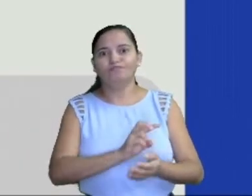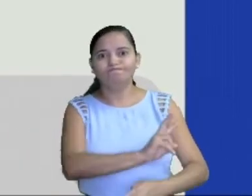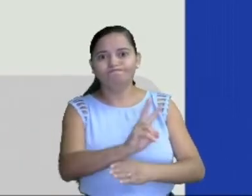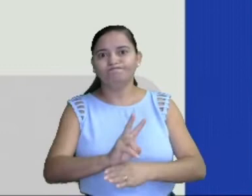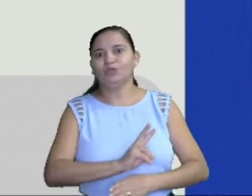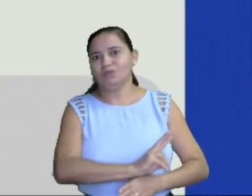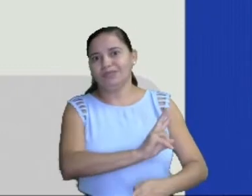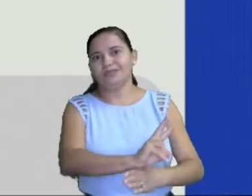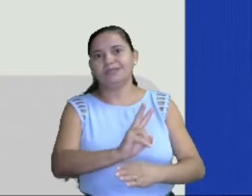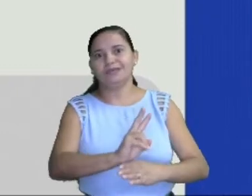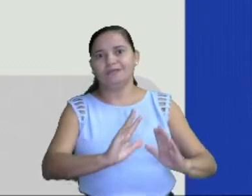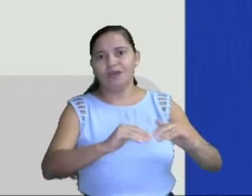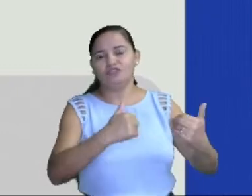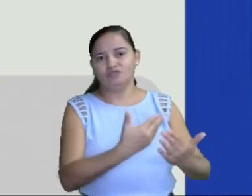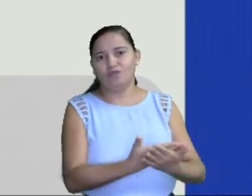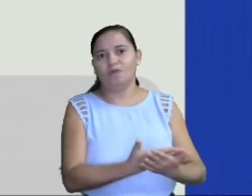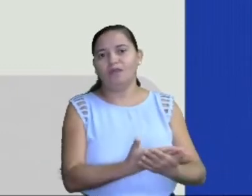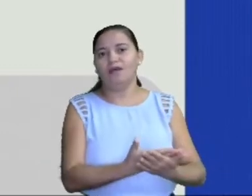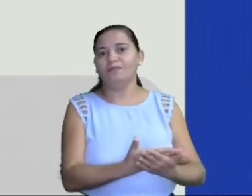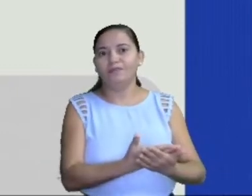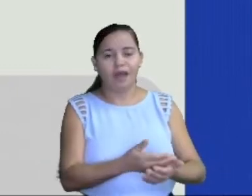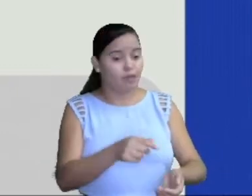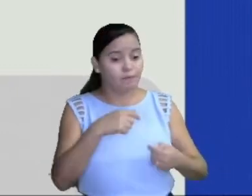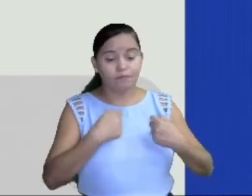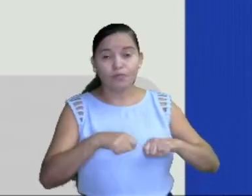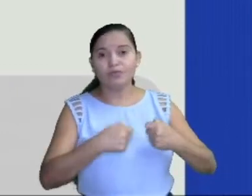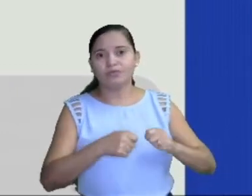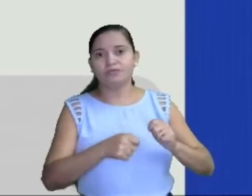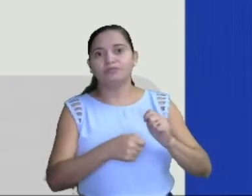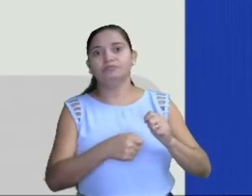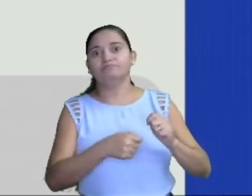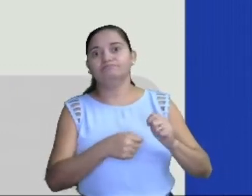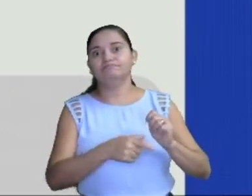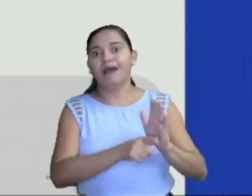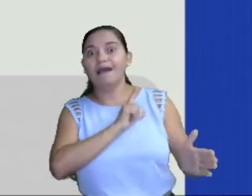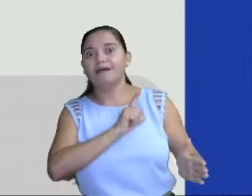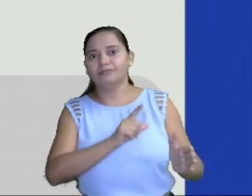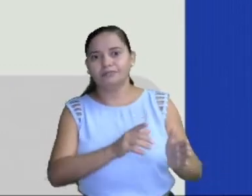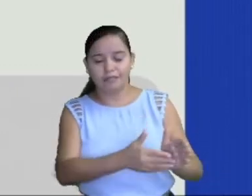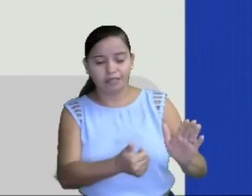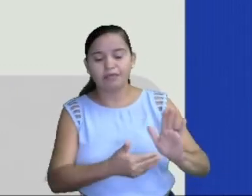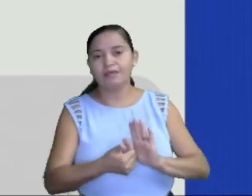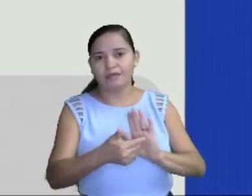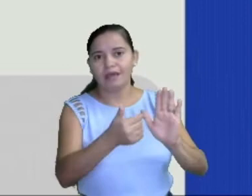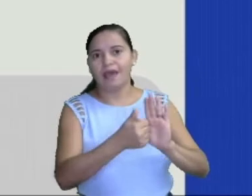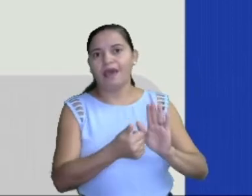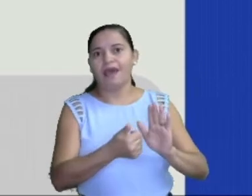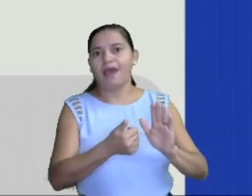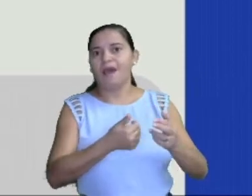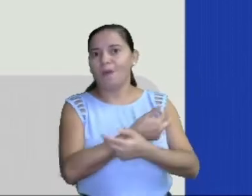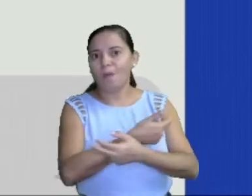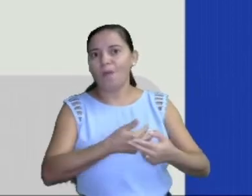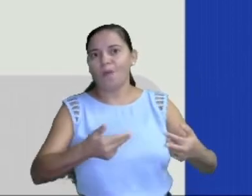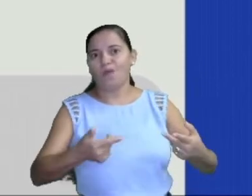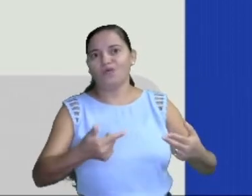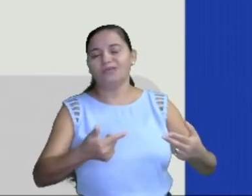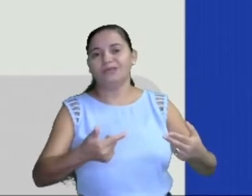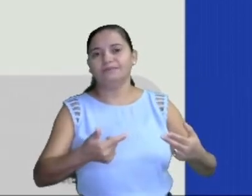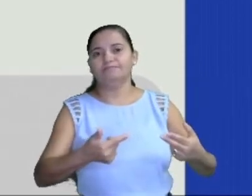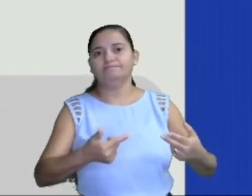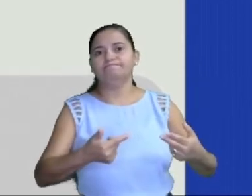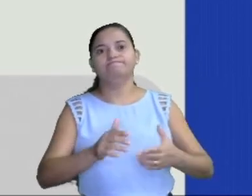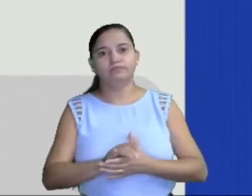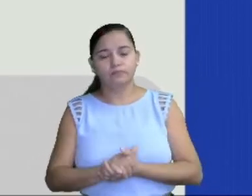unidade, eu não estou deixando nada aqui. Mas os nossos materiais, os materiais pedagógicos, os armários, todos